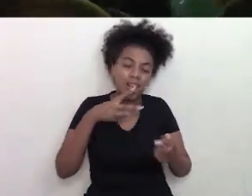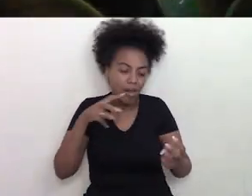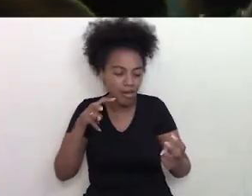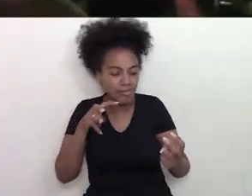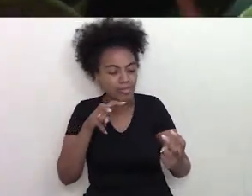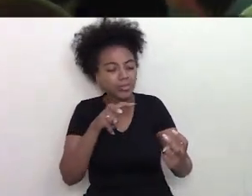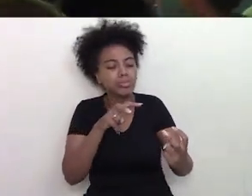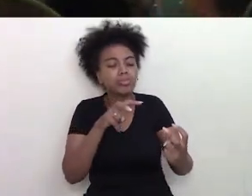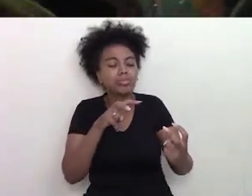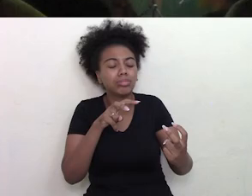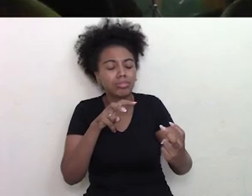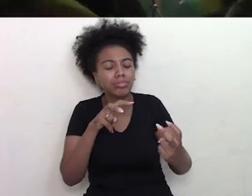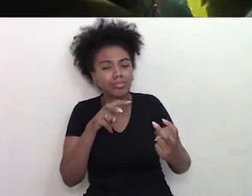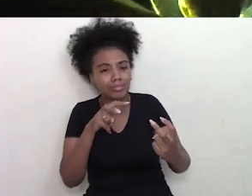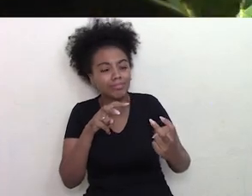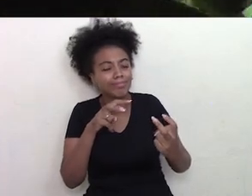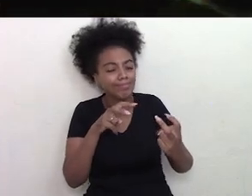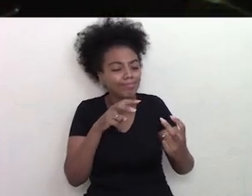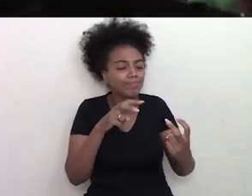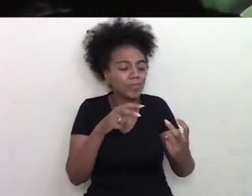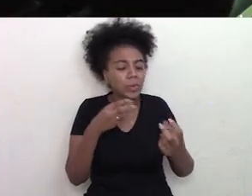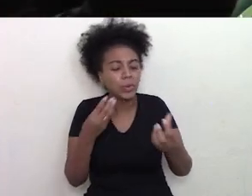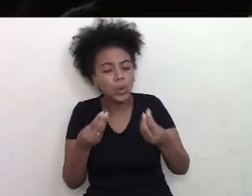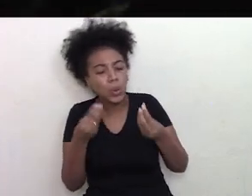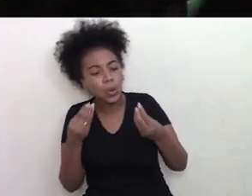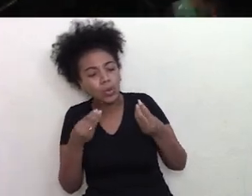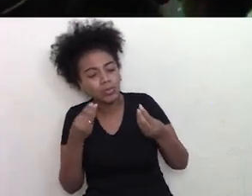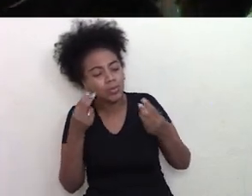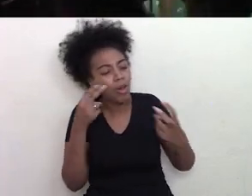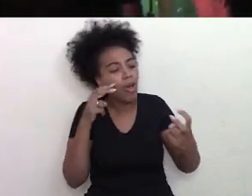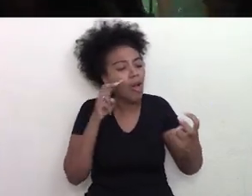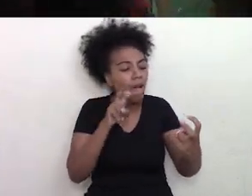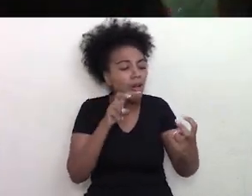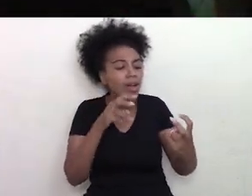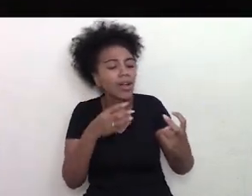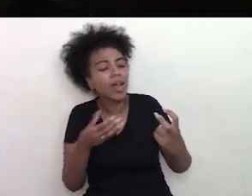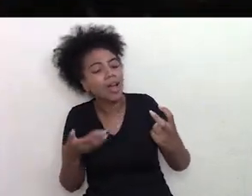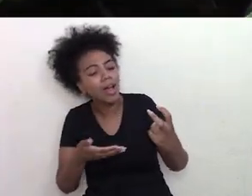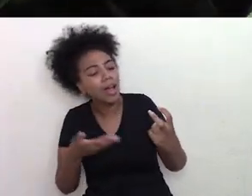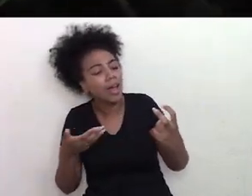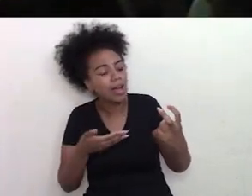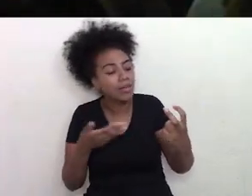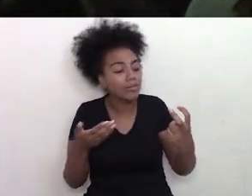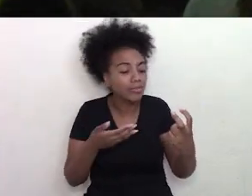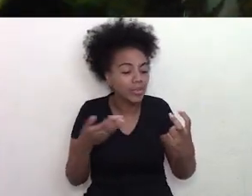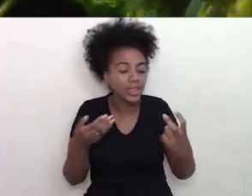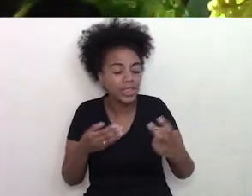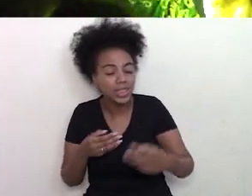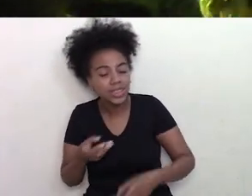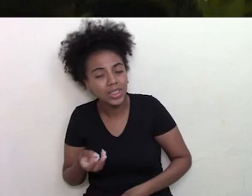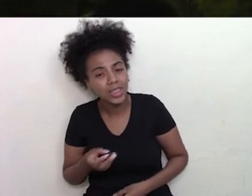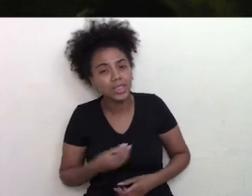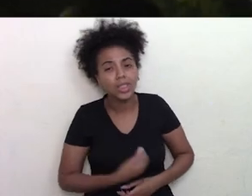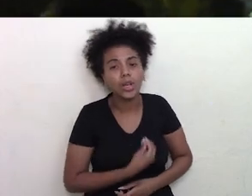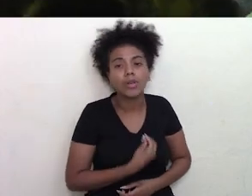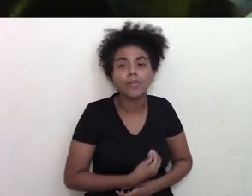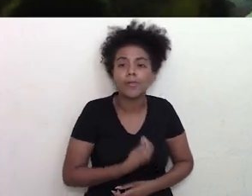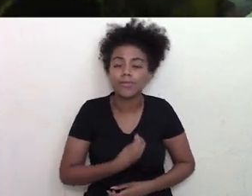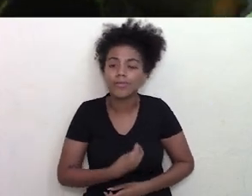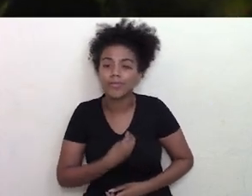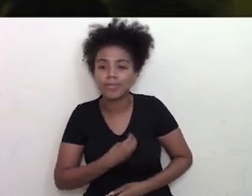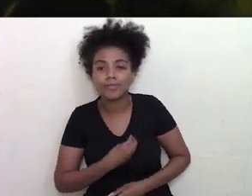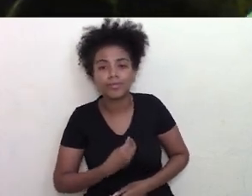mim, meu bem, nunca te vi assim. Nem só de amor se vive uma relação,